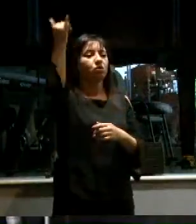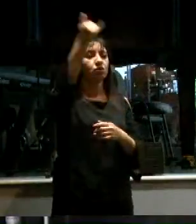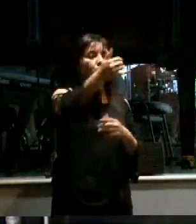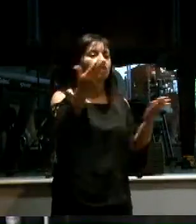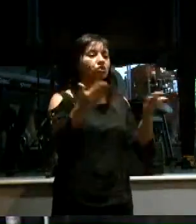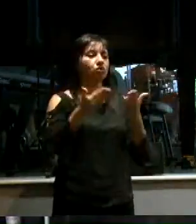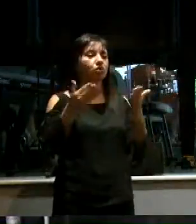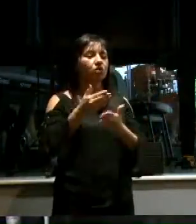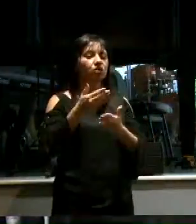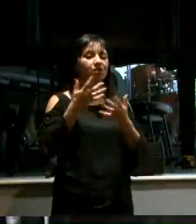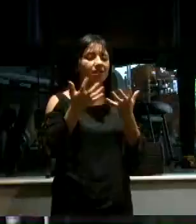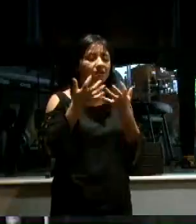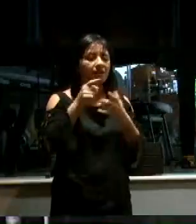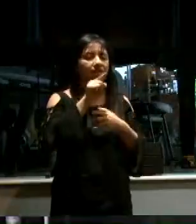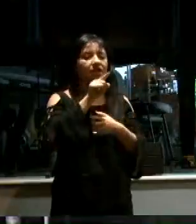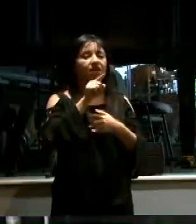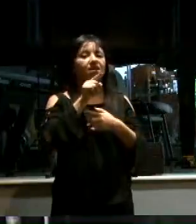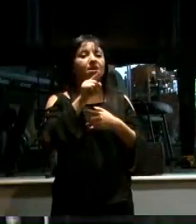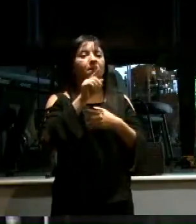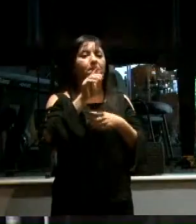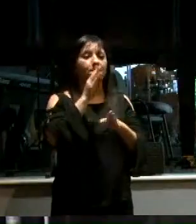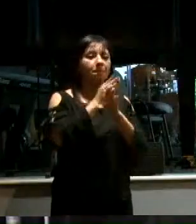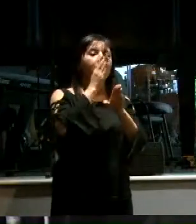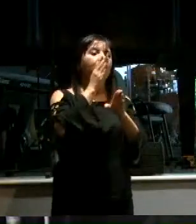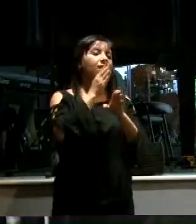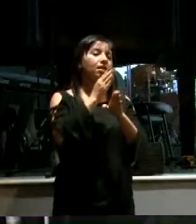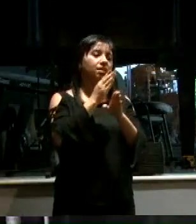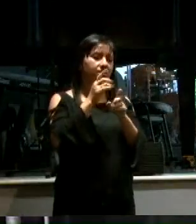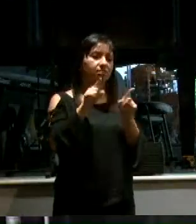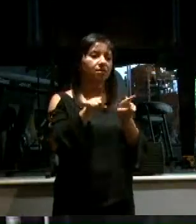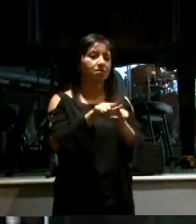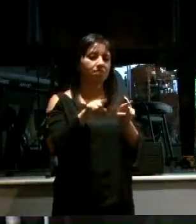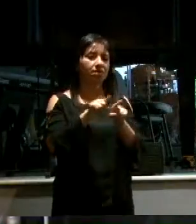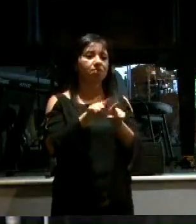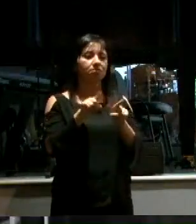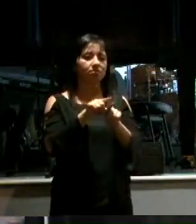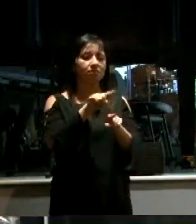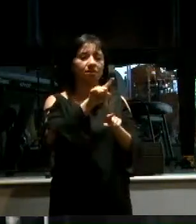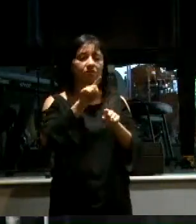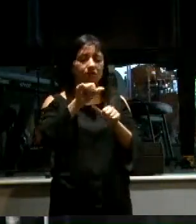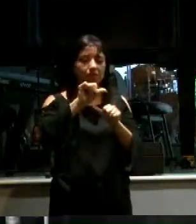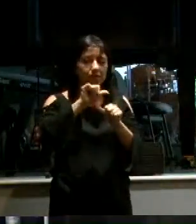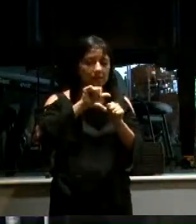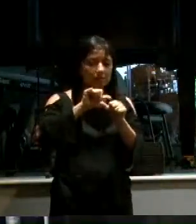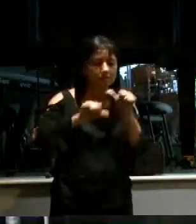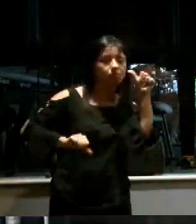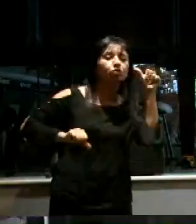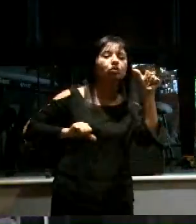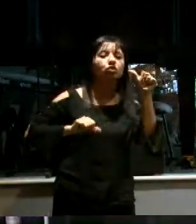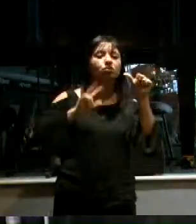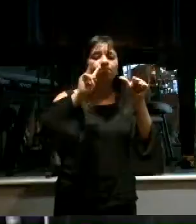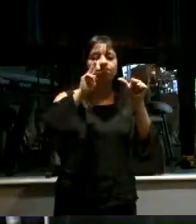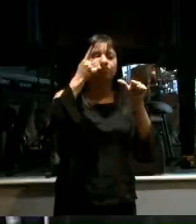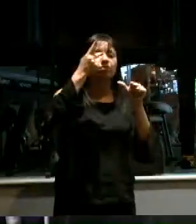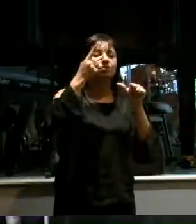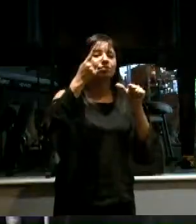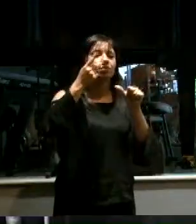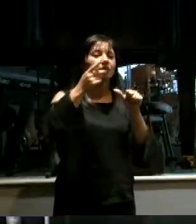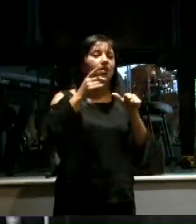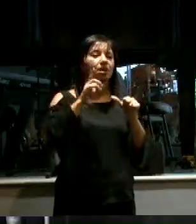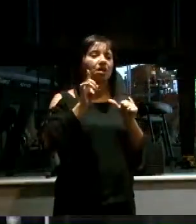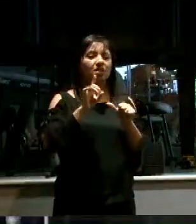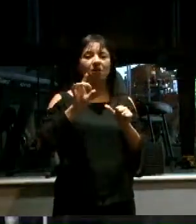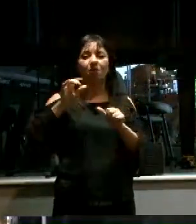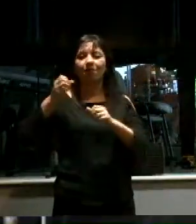que você não tenha que contar a bênção do que Deus fez para o outro, mas daquilo que Deus vai fazer para você. Eu queria que